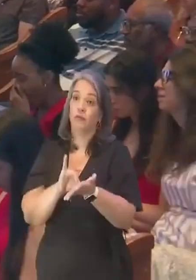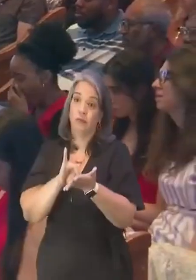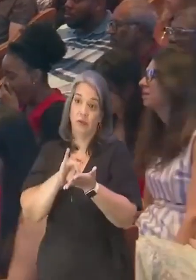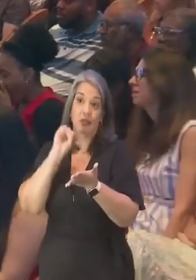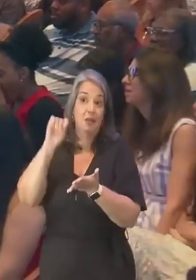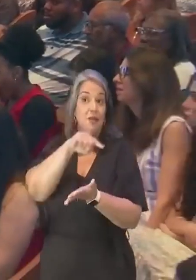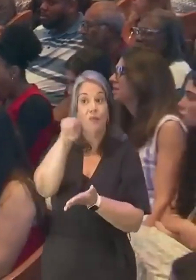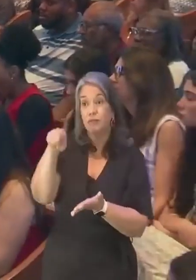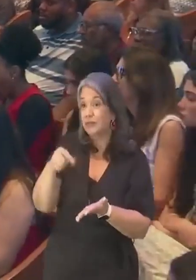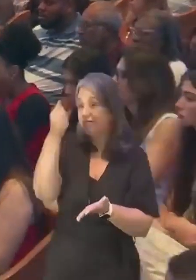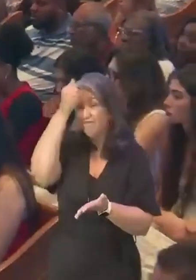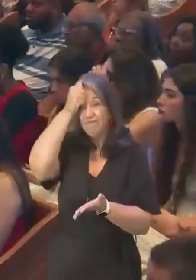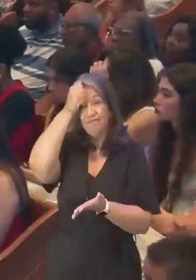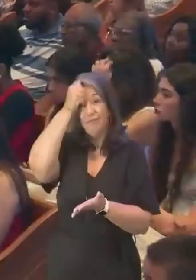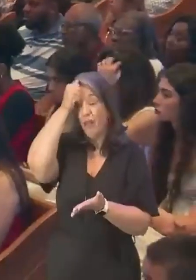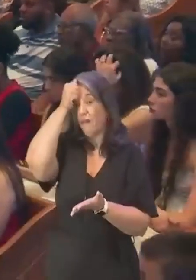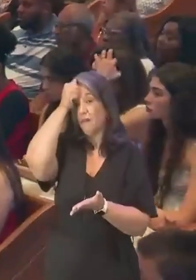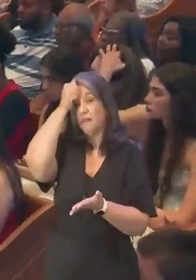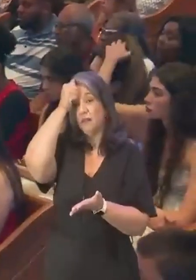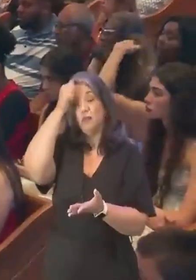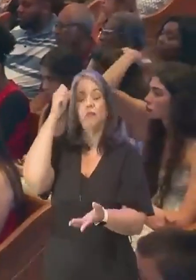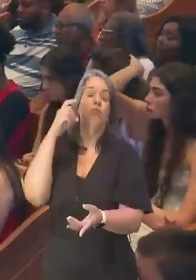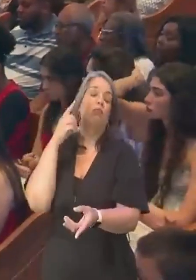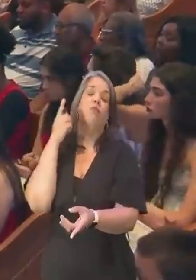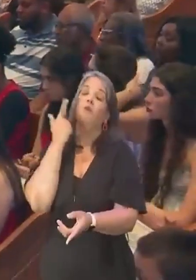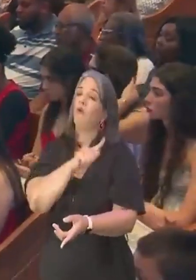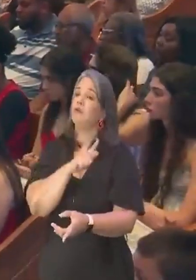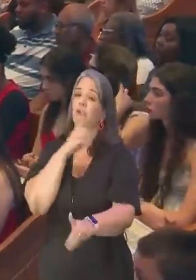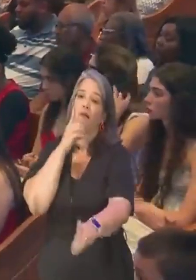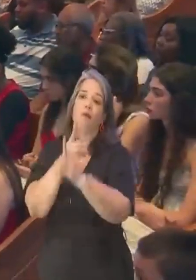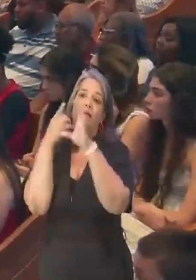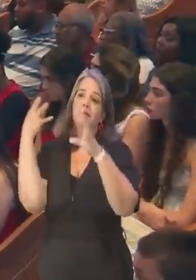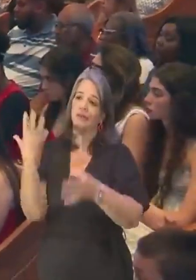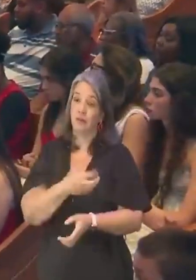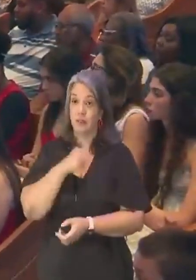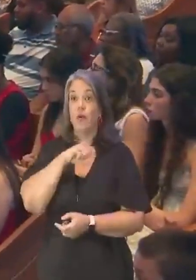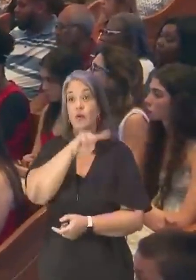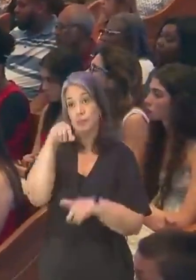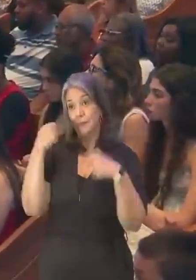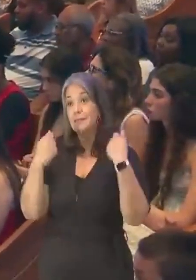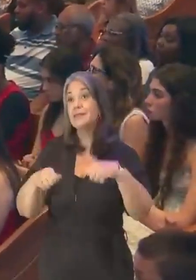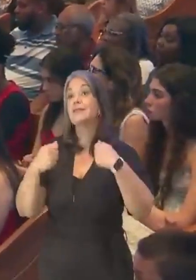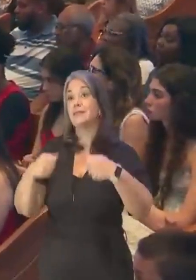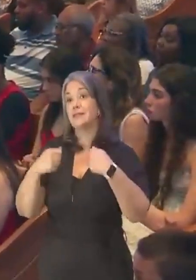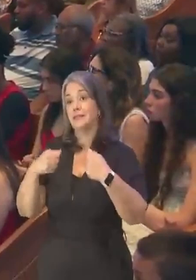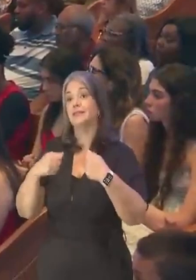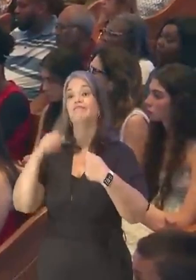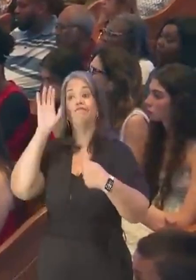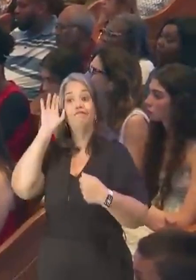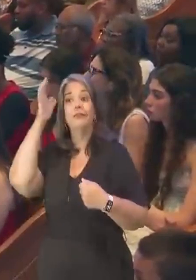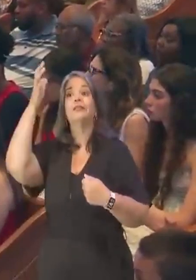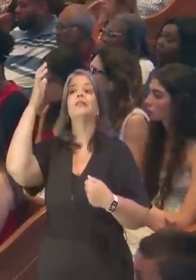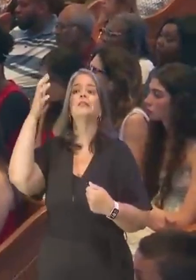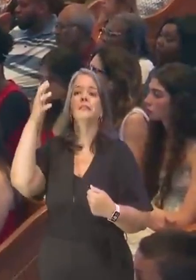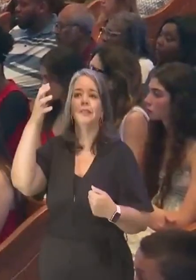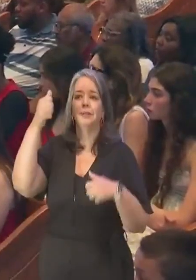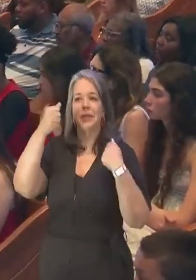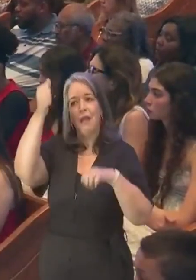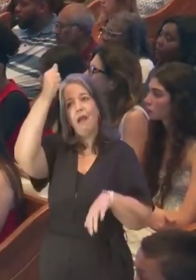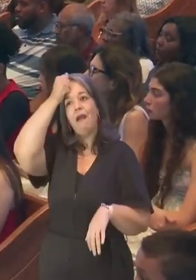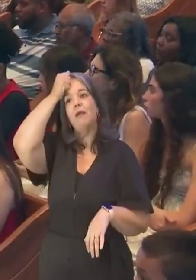a salvação não pode te alcançar. Você tem que tomar essa decisão. Alguma mãe ali atrás pode me ajudar, por favor?